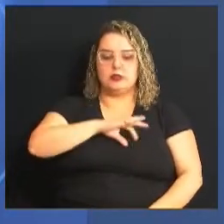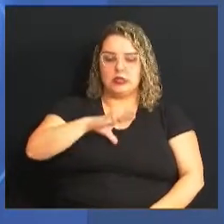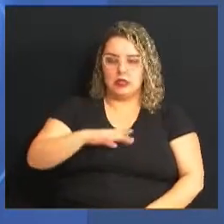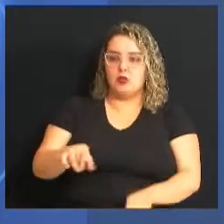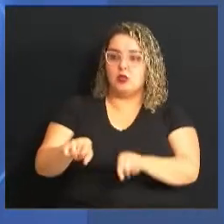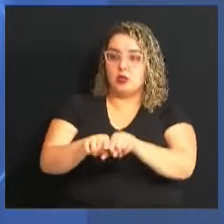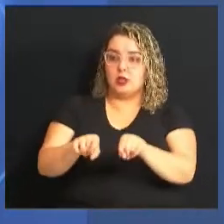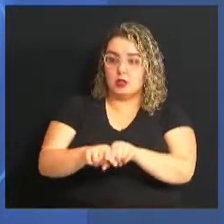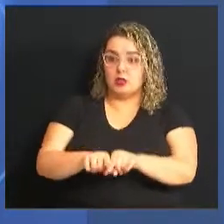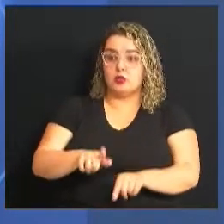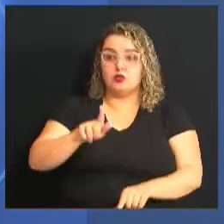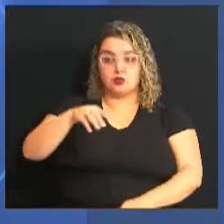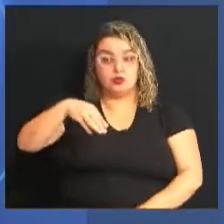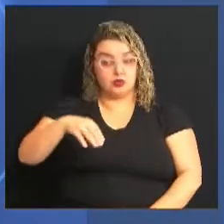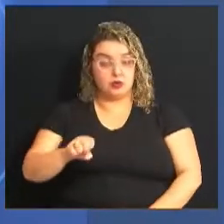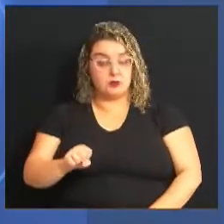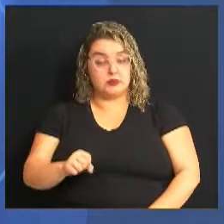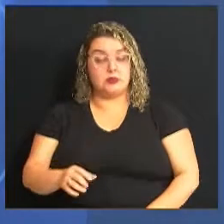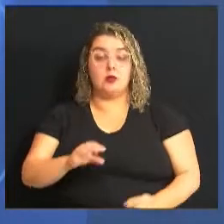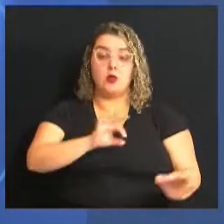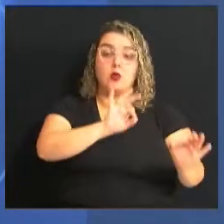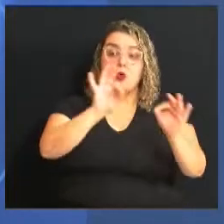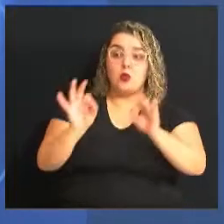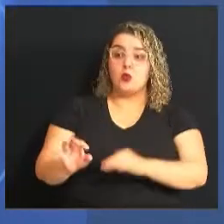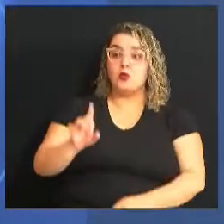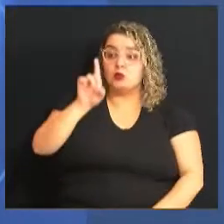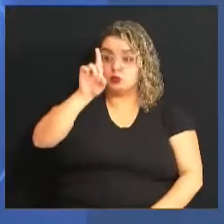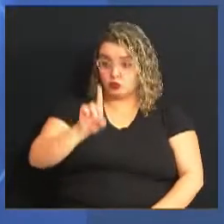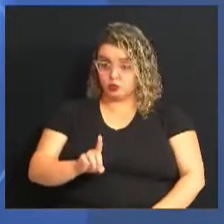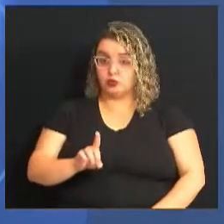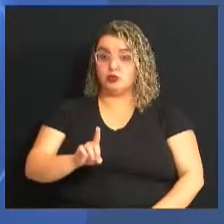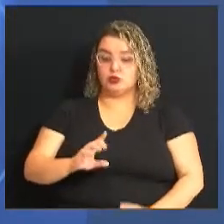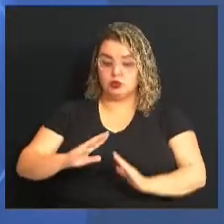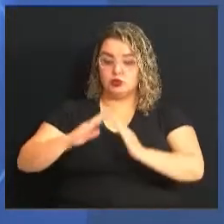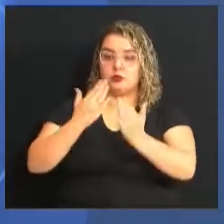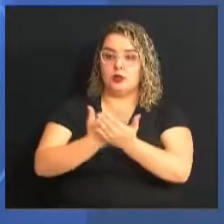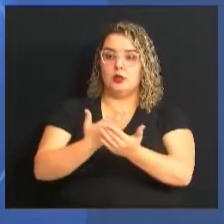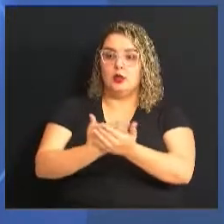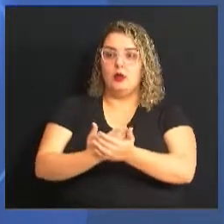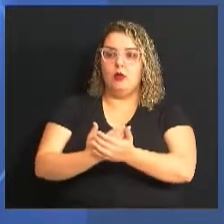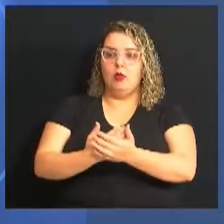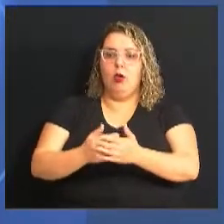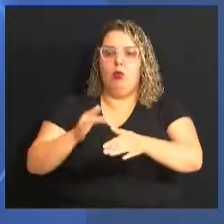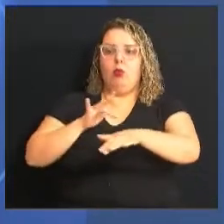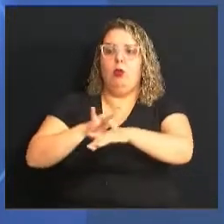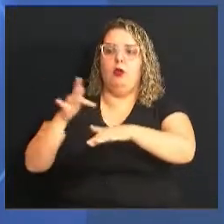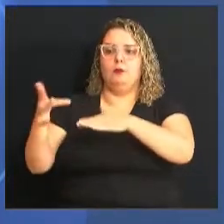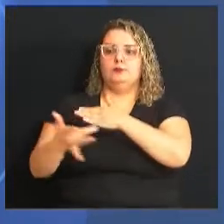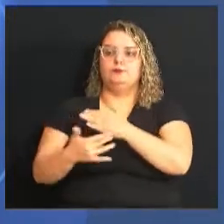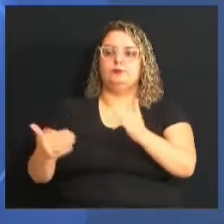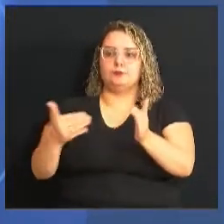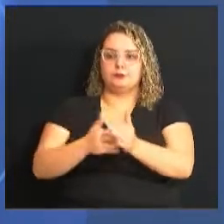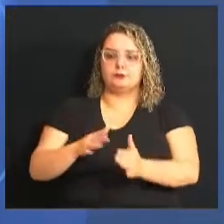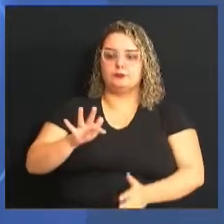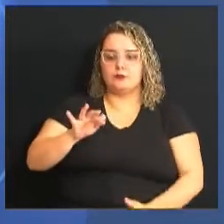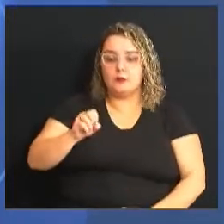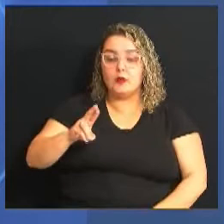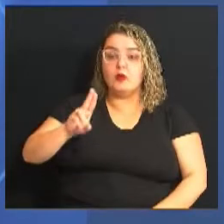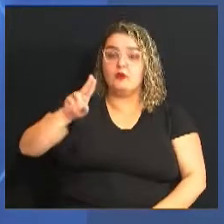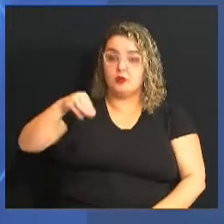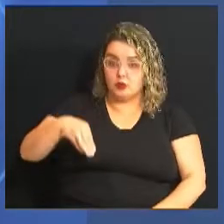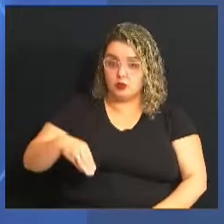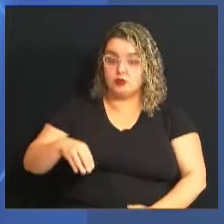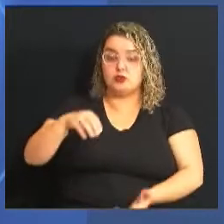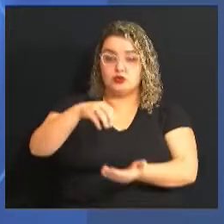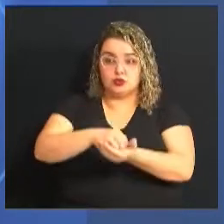os GMs vão acompanhar os diretores de escolas durante a condução das mídias até o Fórum Central, que é o lugar onde